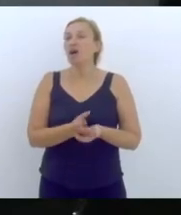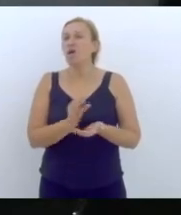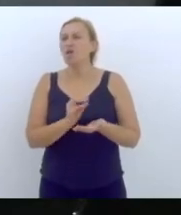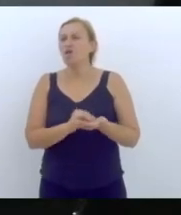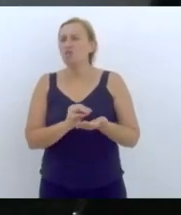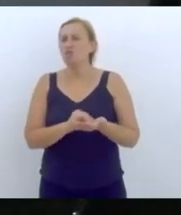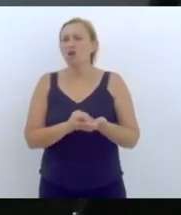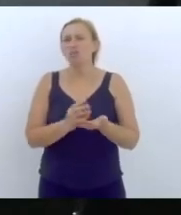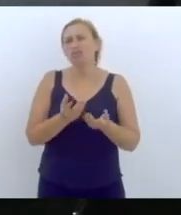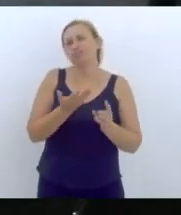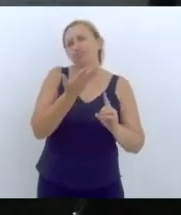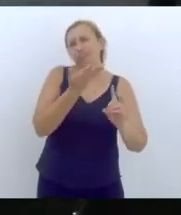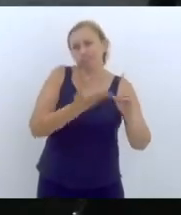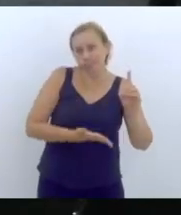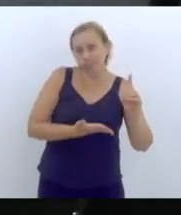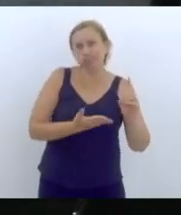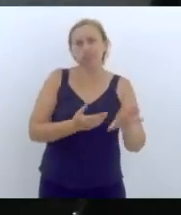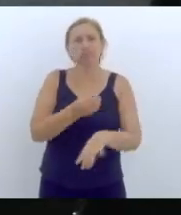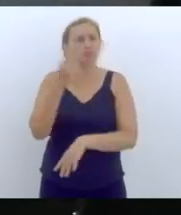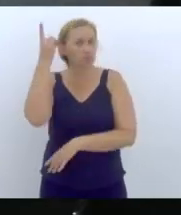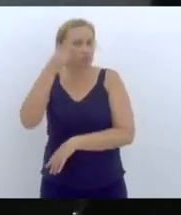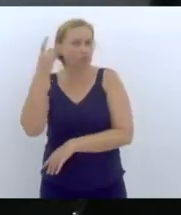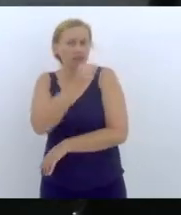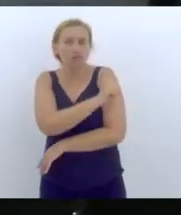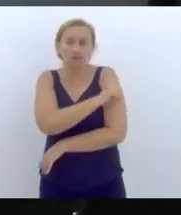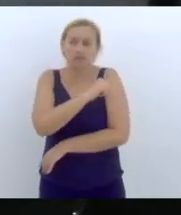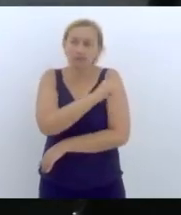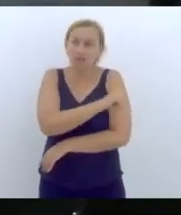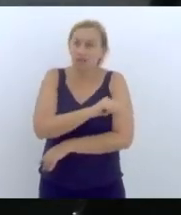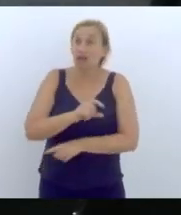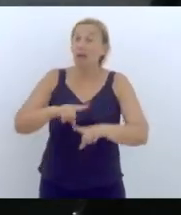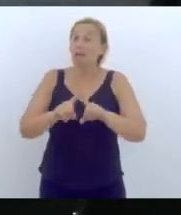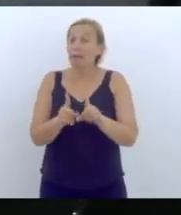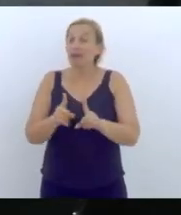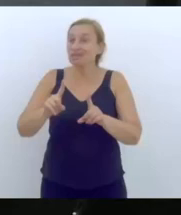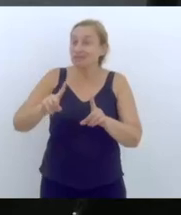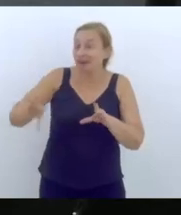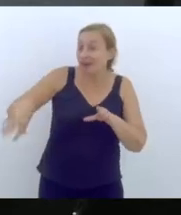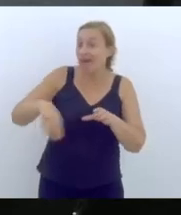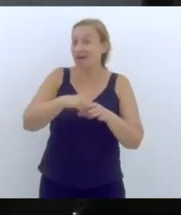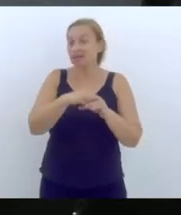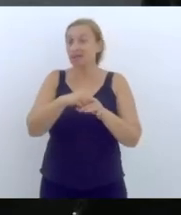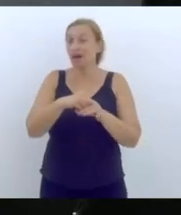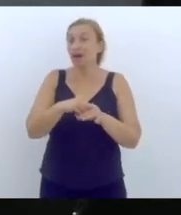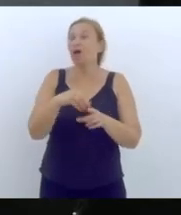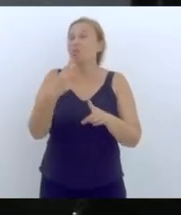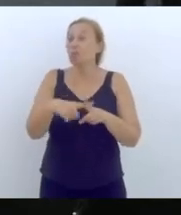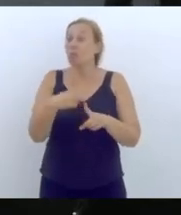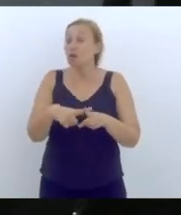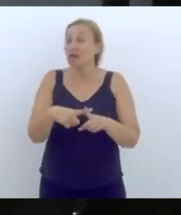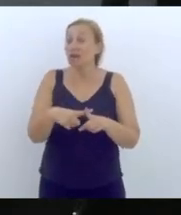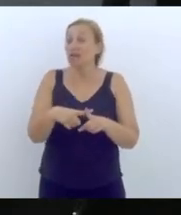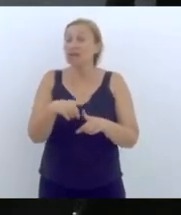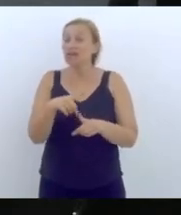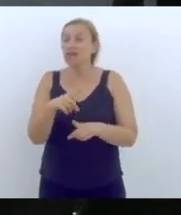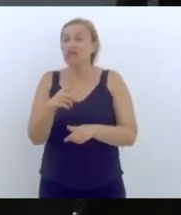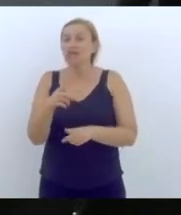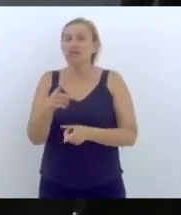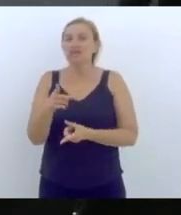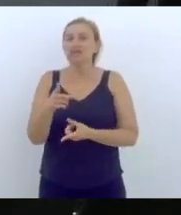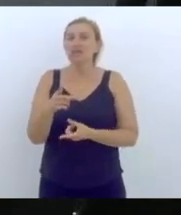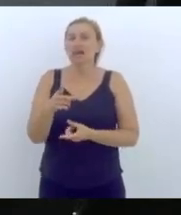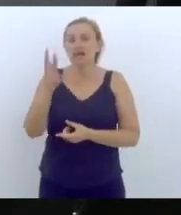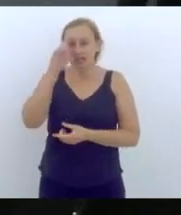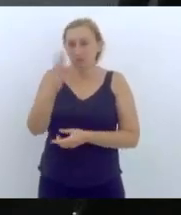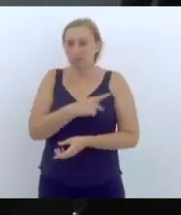referência à memória da deputada enfermeira Rejane, mas para adendar e acrescentar, porque recentemente, senhora